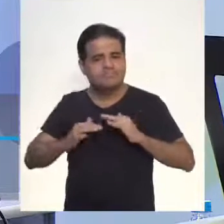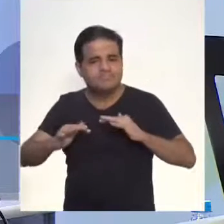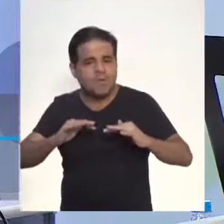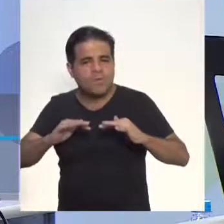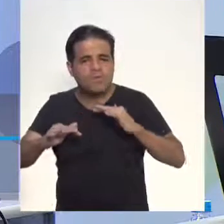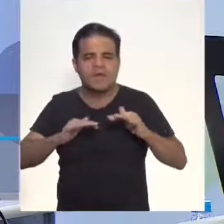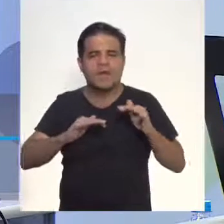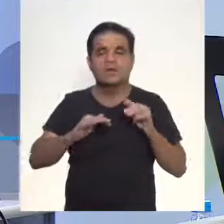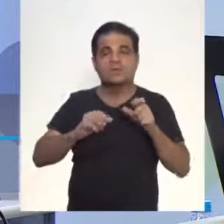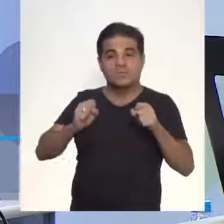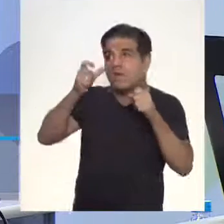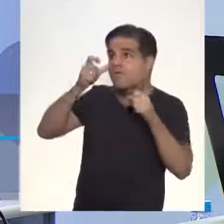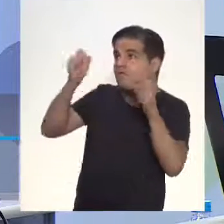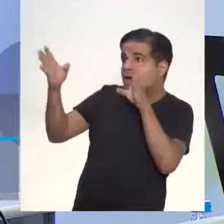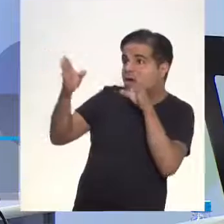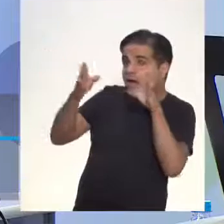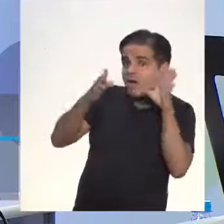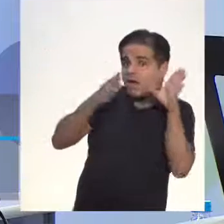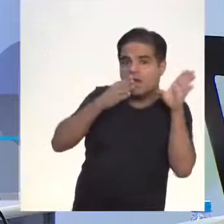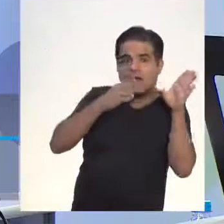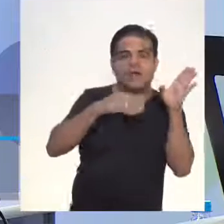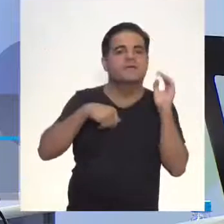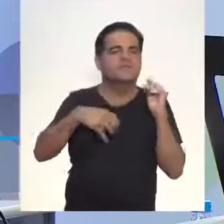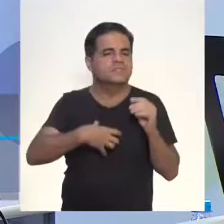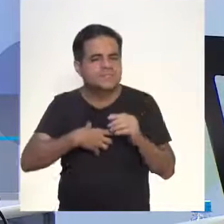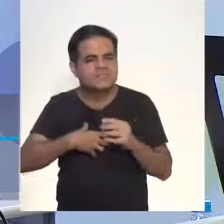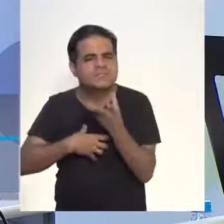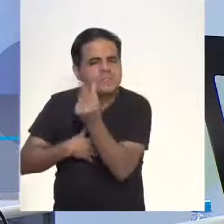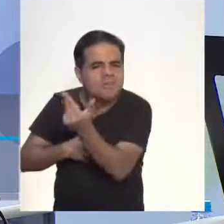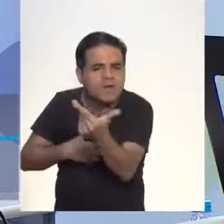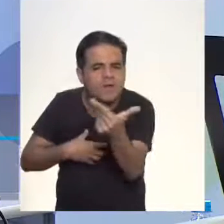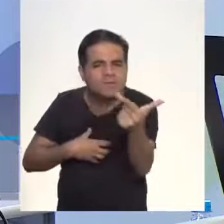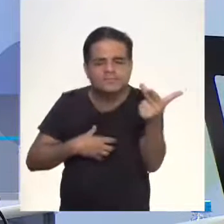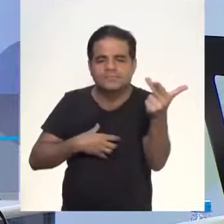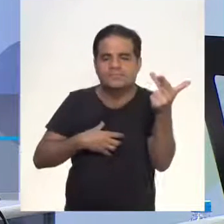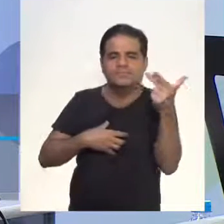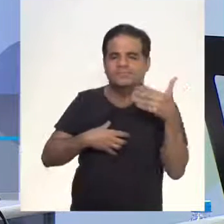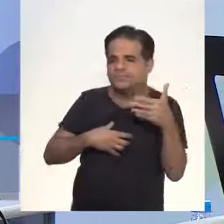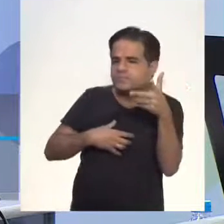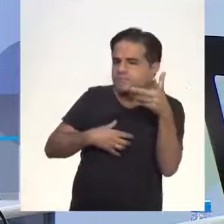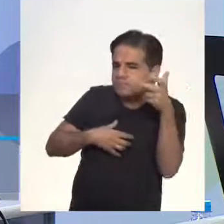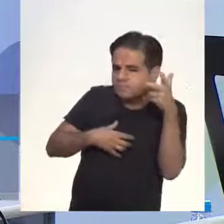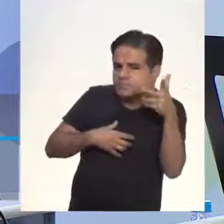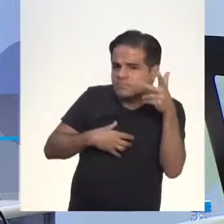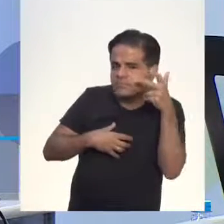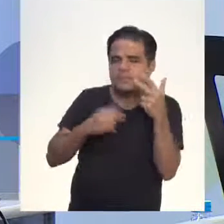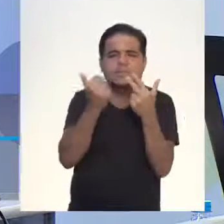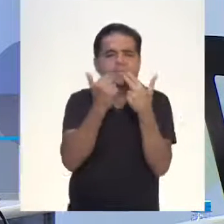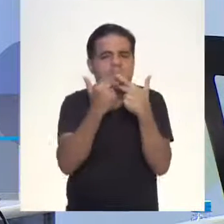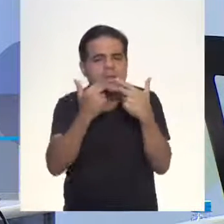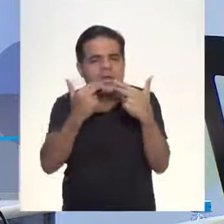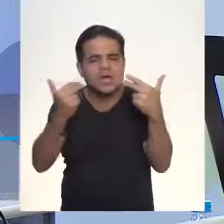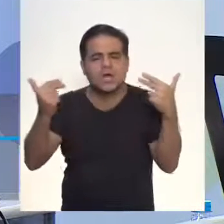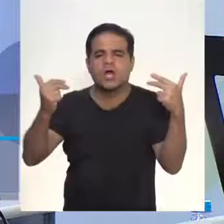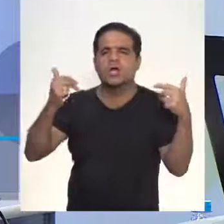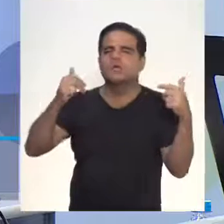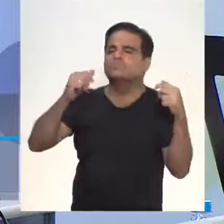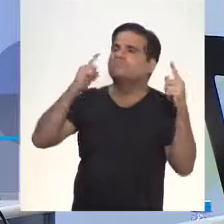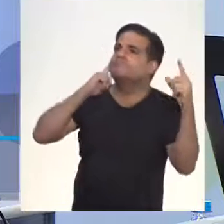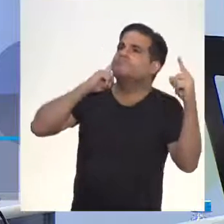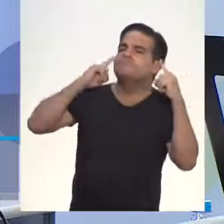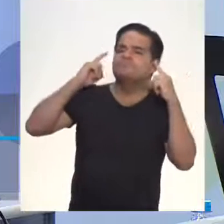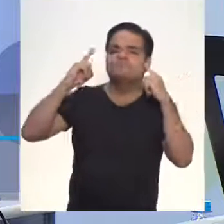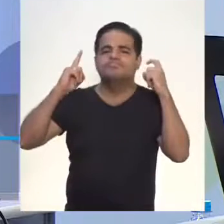você assistir a esse vídeo e sentir algo quando está assistindo, ao perceber as cores, os movimentos, o